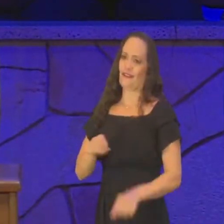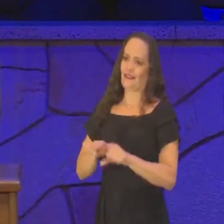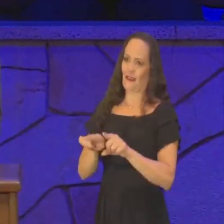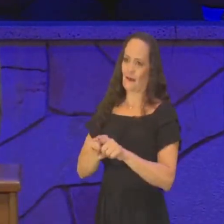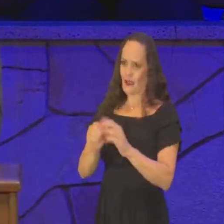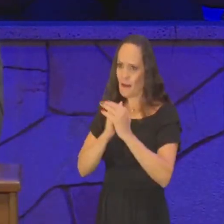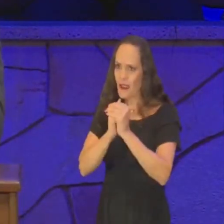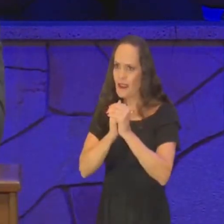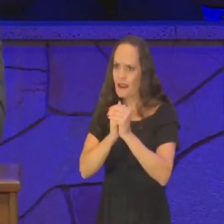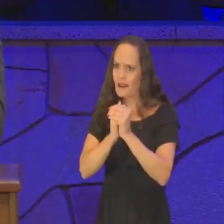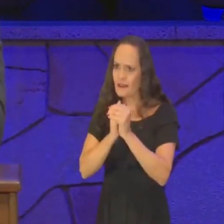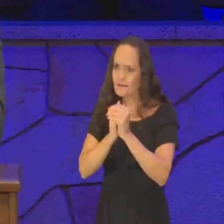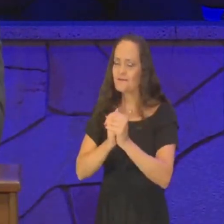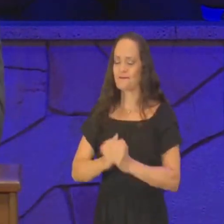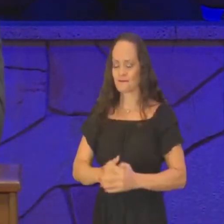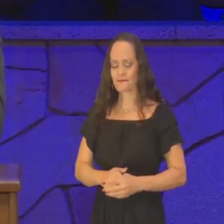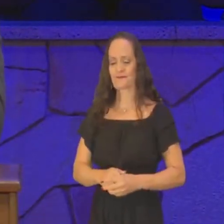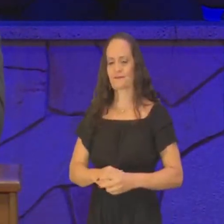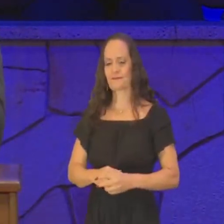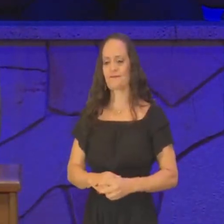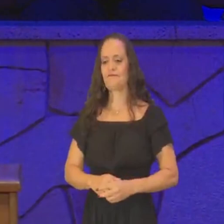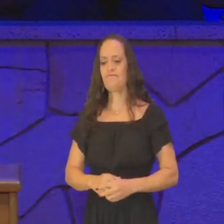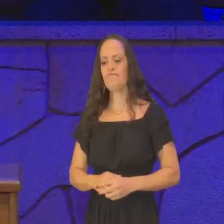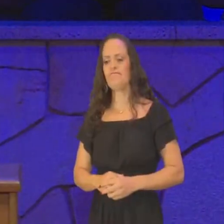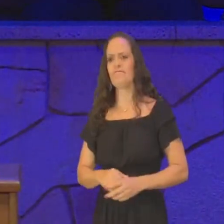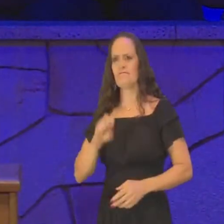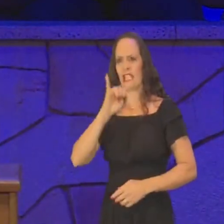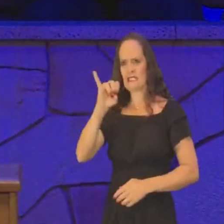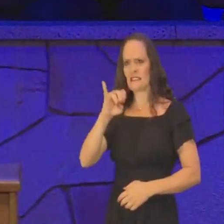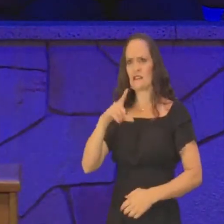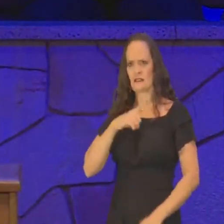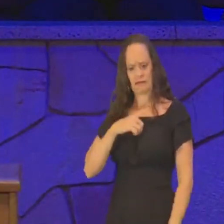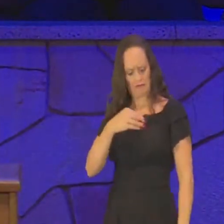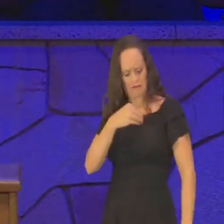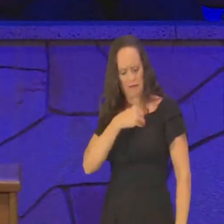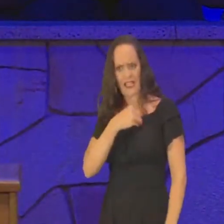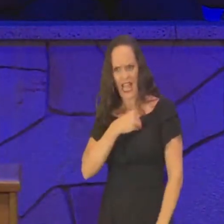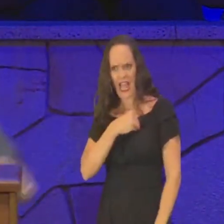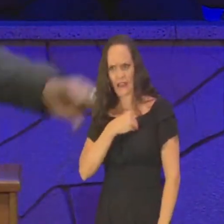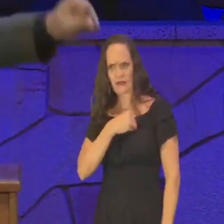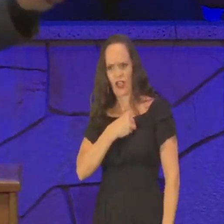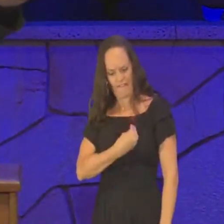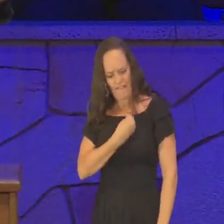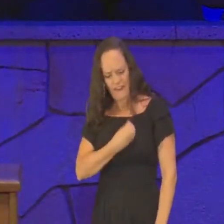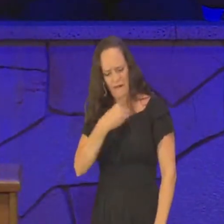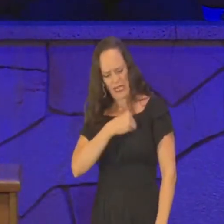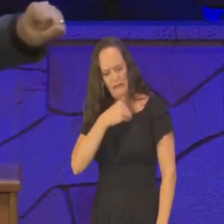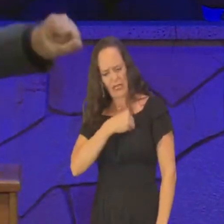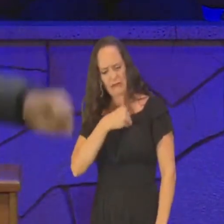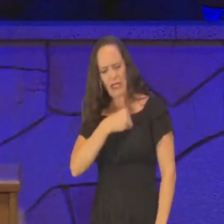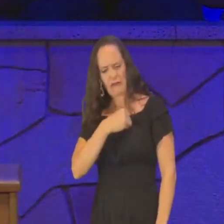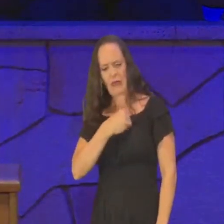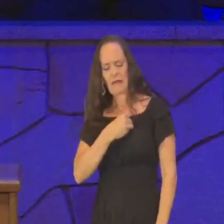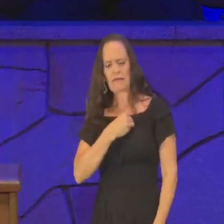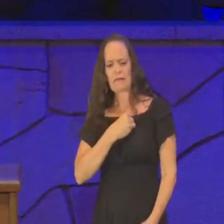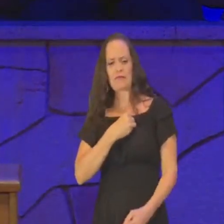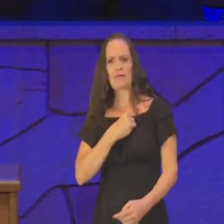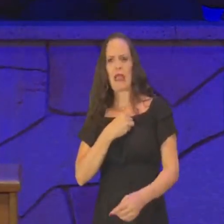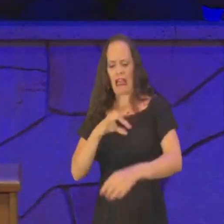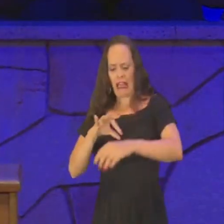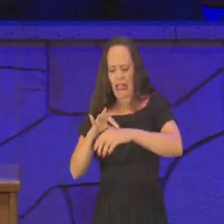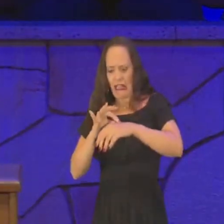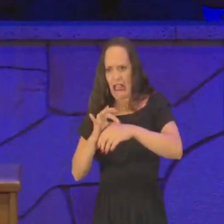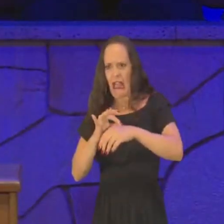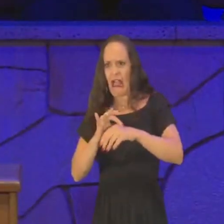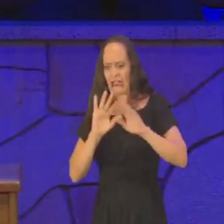Amém por isso? Se andamos em pecado, se andamos em nossos desejos carnais,